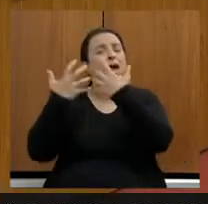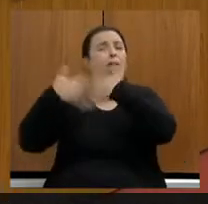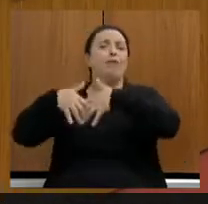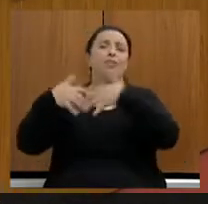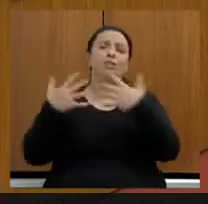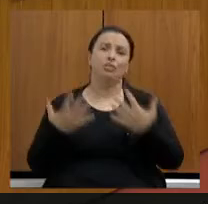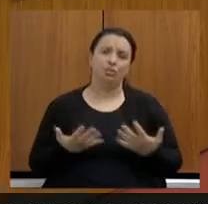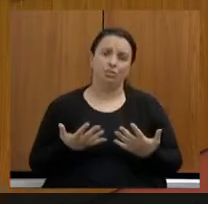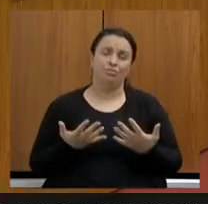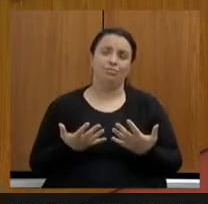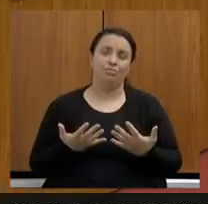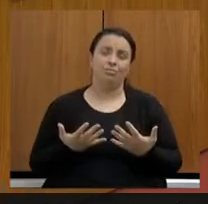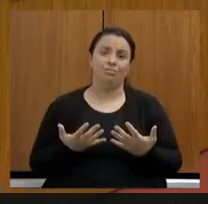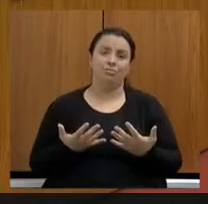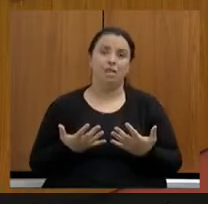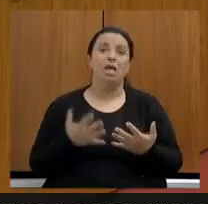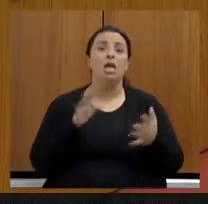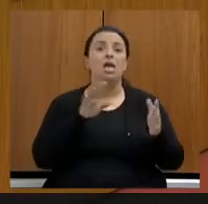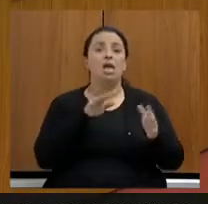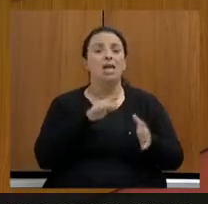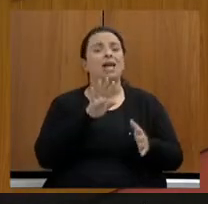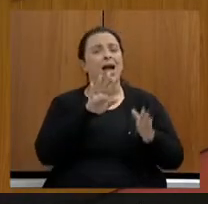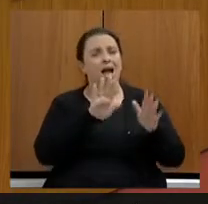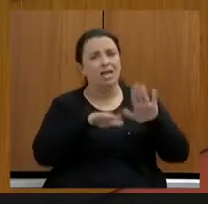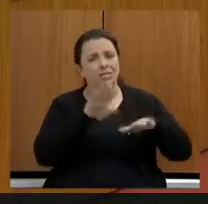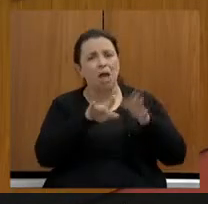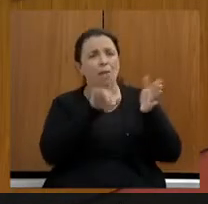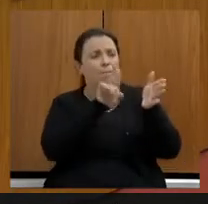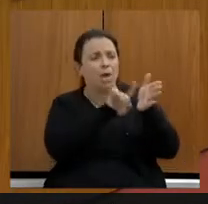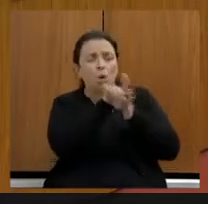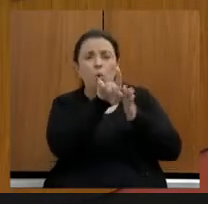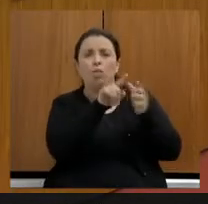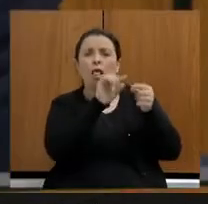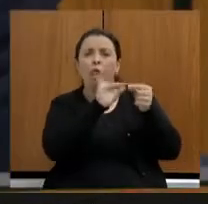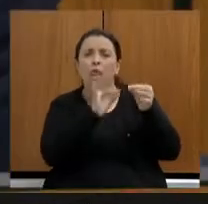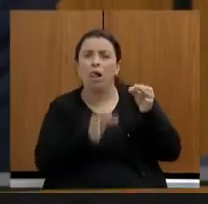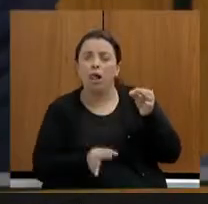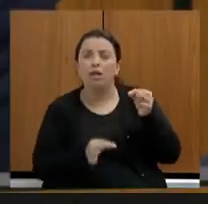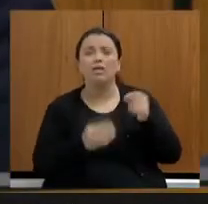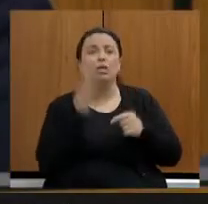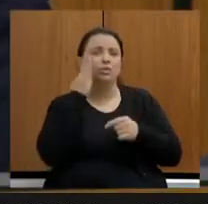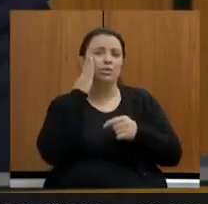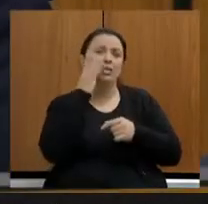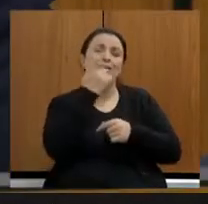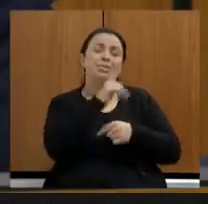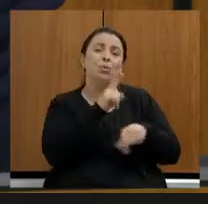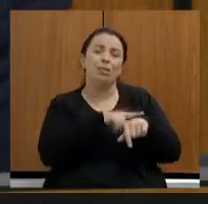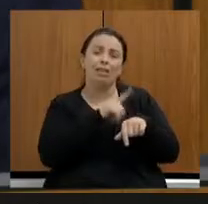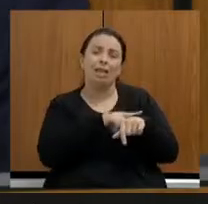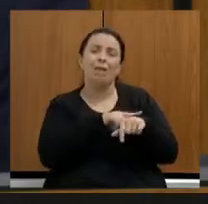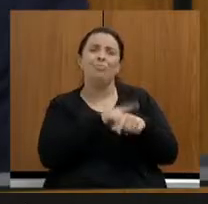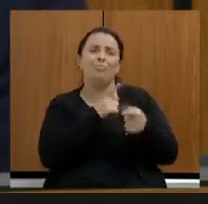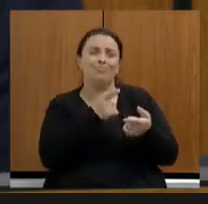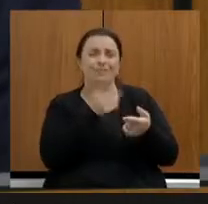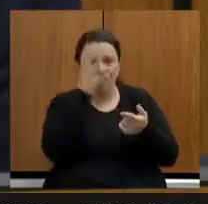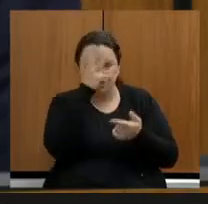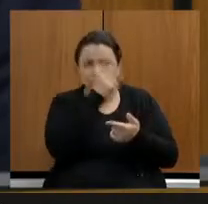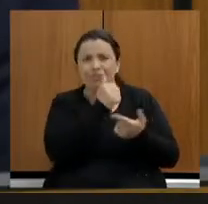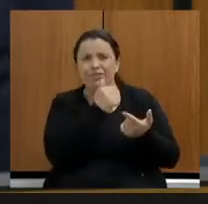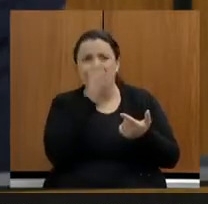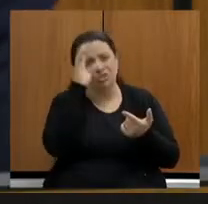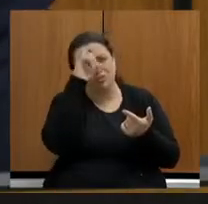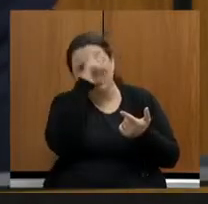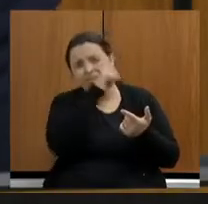Elas são grandes e entendo que o seu tempo é um tempo também se caso se me puder